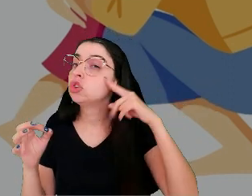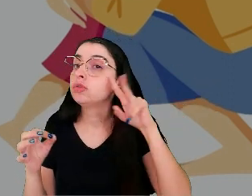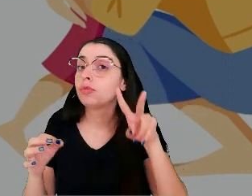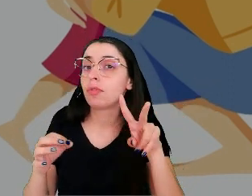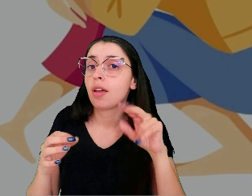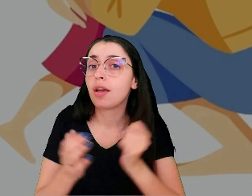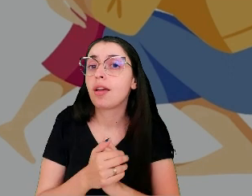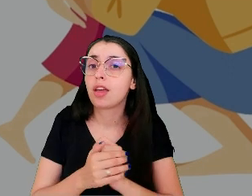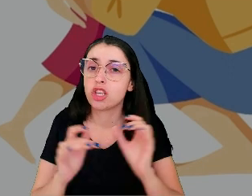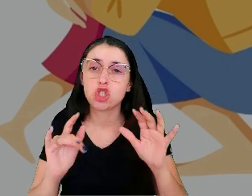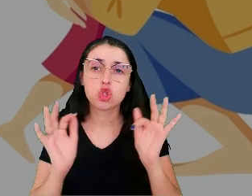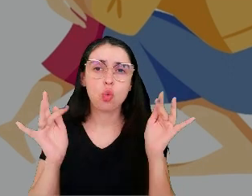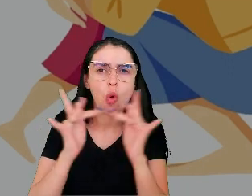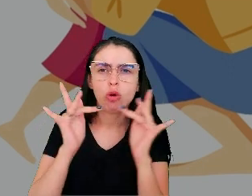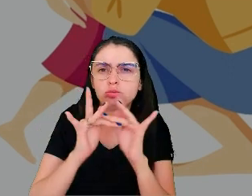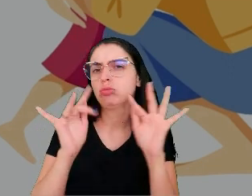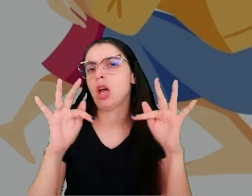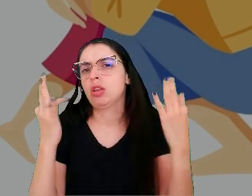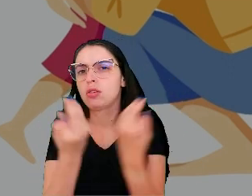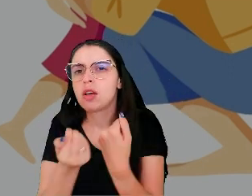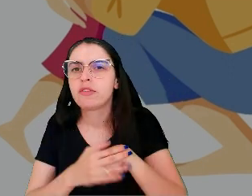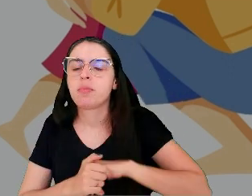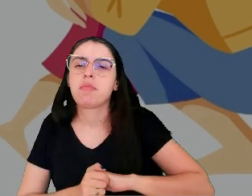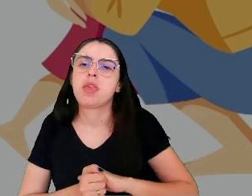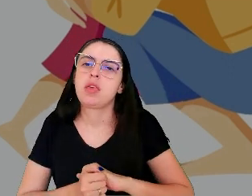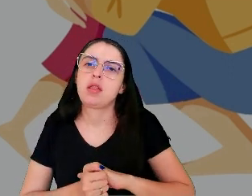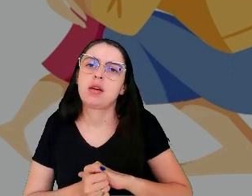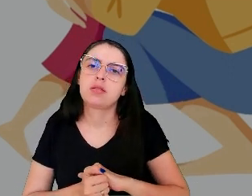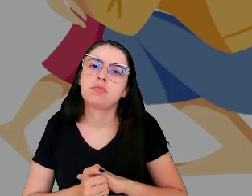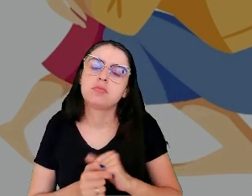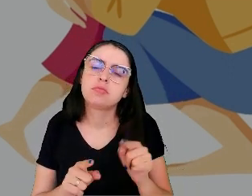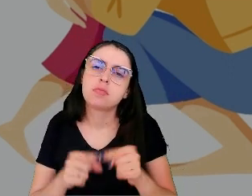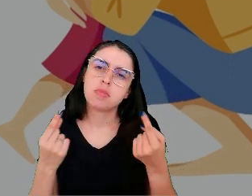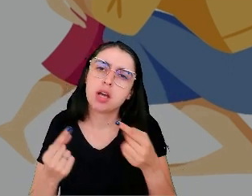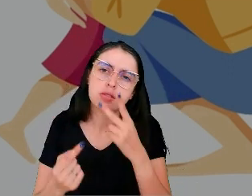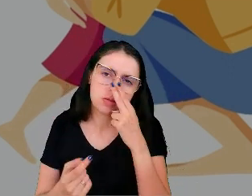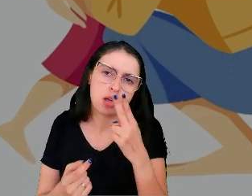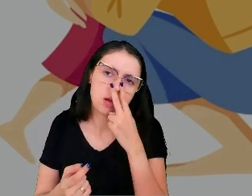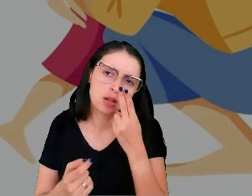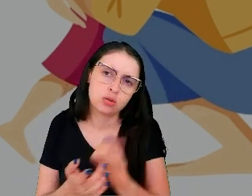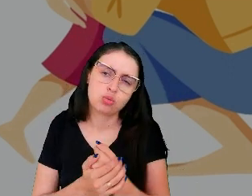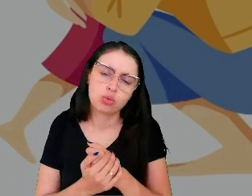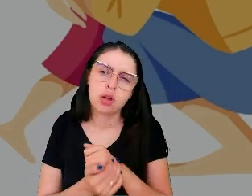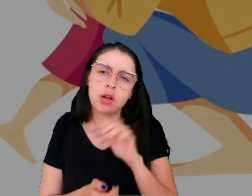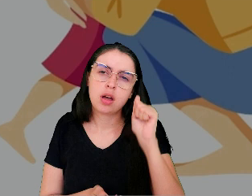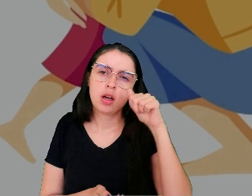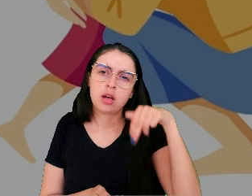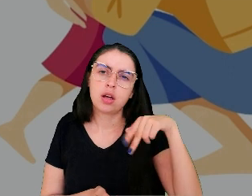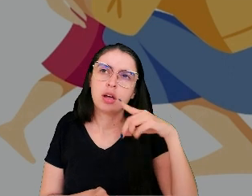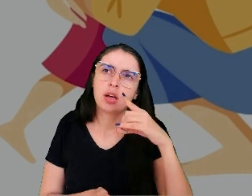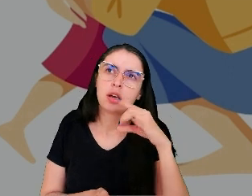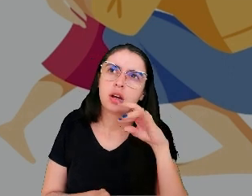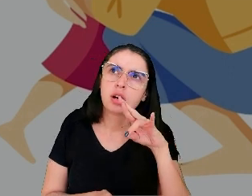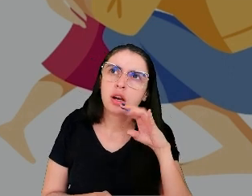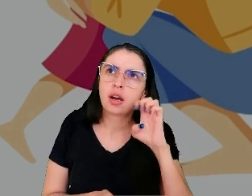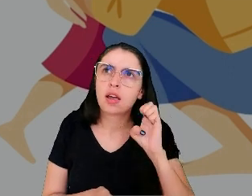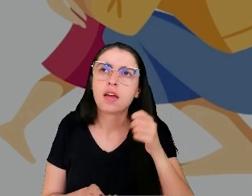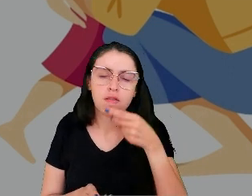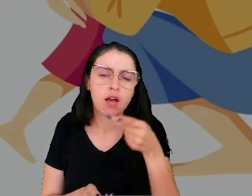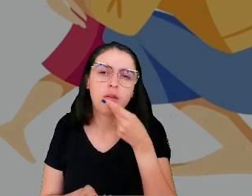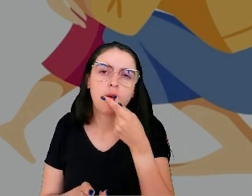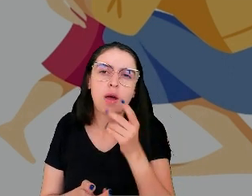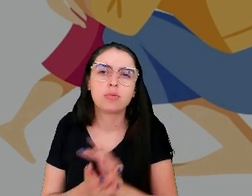de ser padrinho do Heitor, mas eu acho que foi uma coisa que, como o André colocou, eu acho